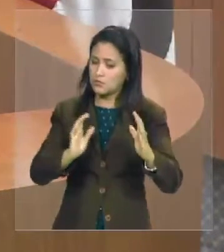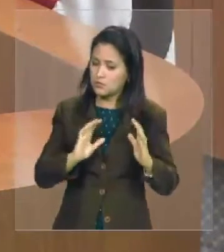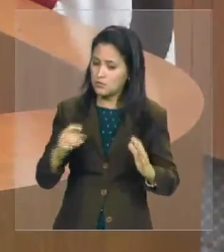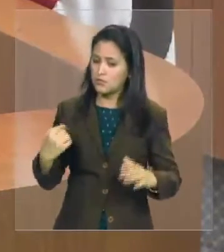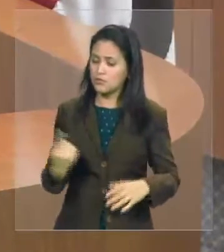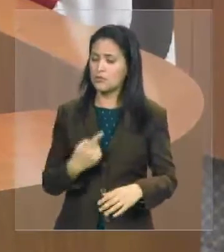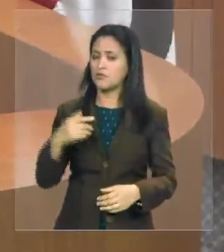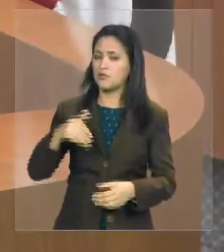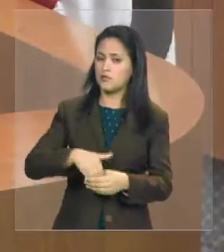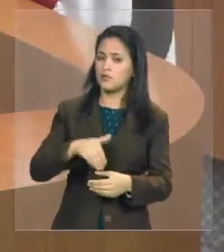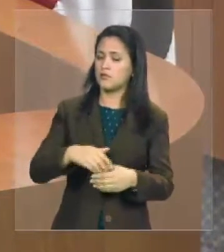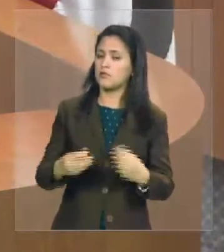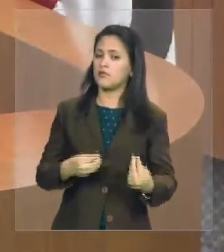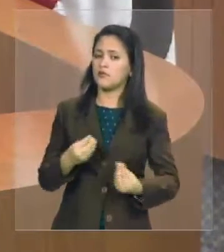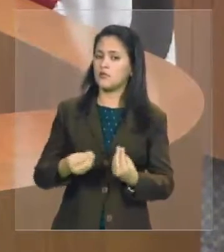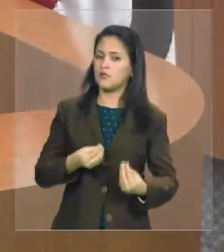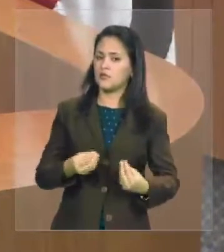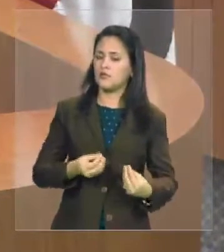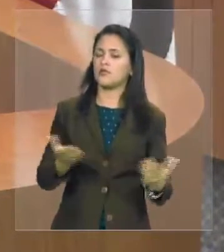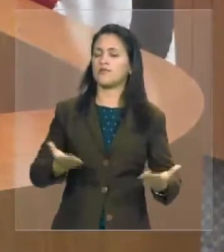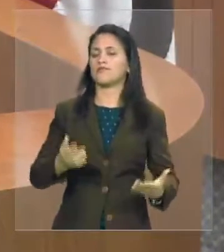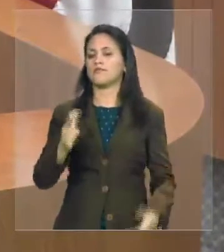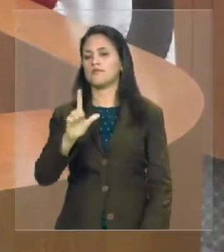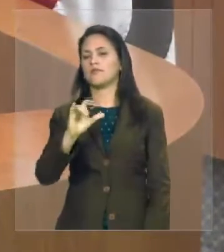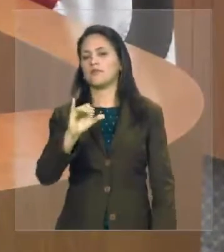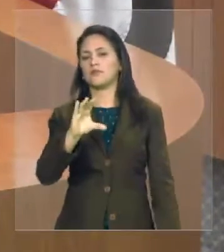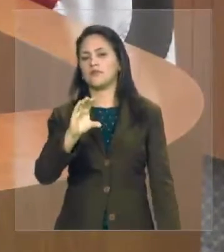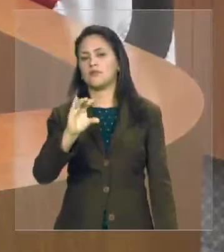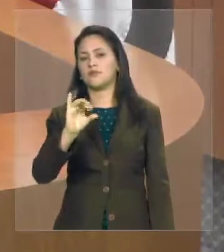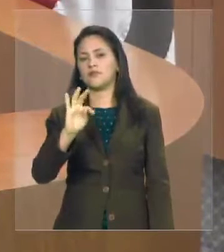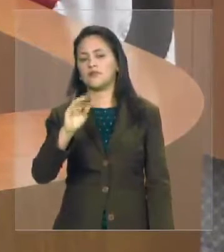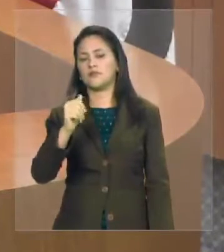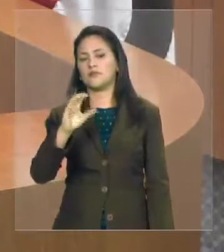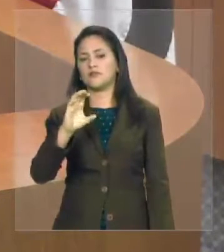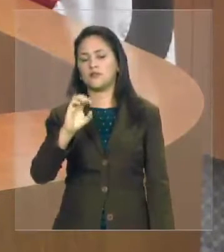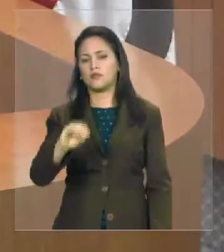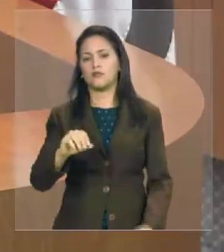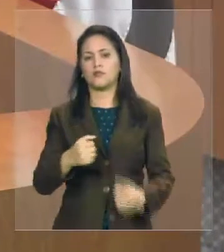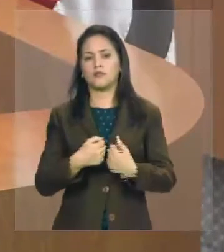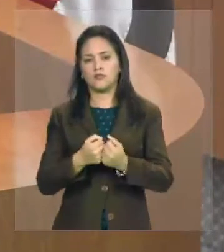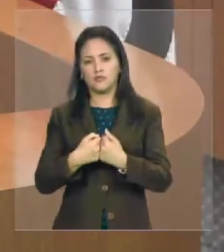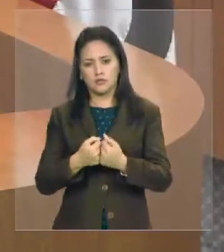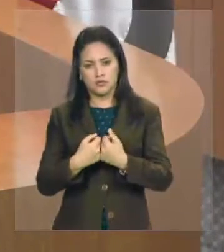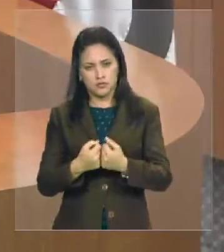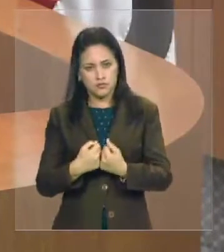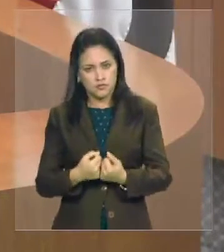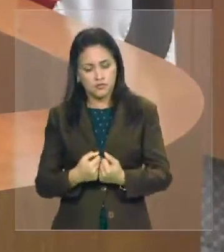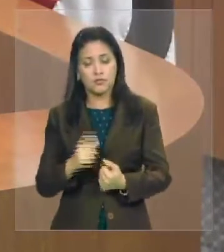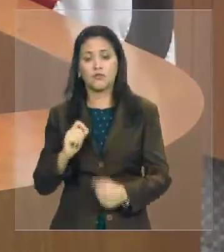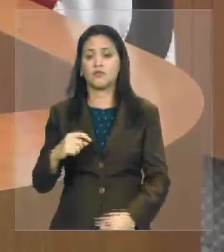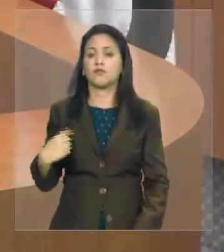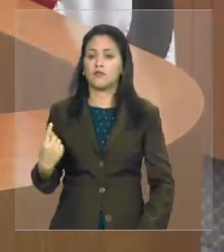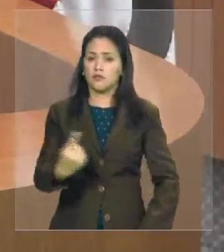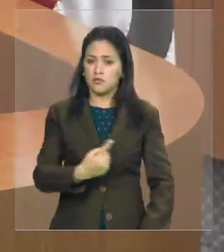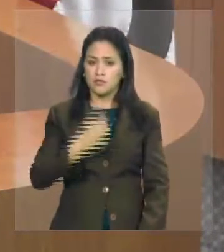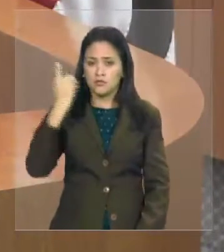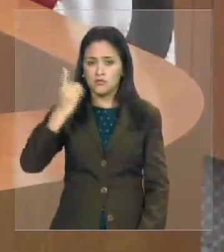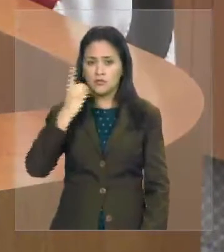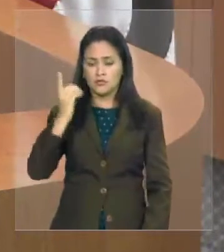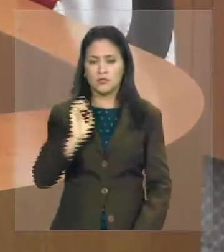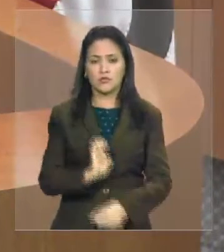votos, honrando os votos dos ludovicenses que o elegeram prefeito. E que nós, deputados estaduais, estamos